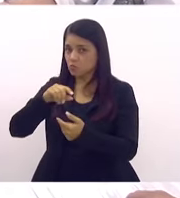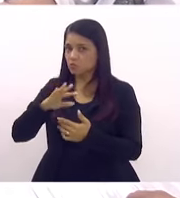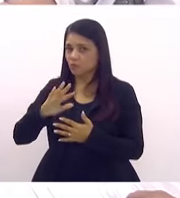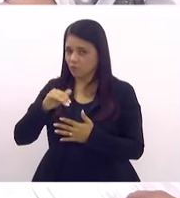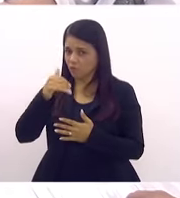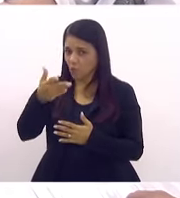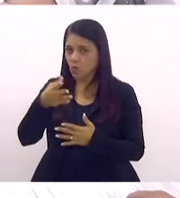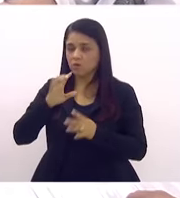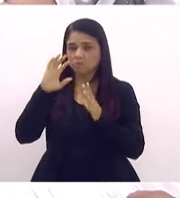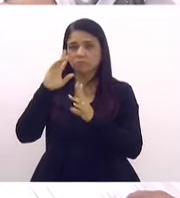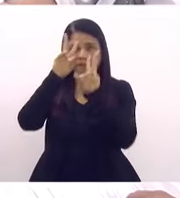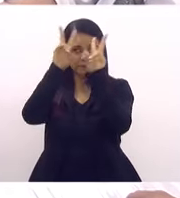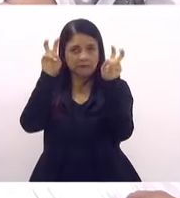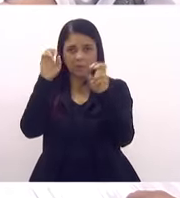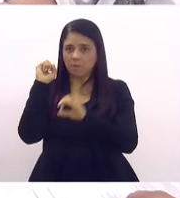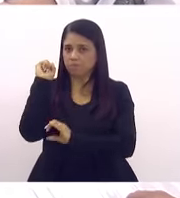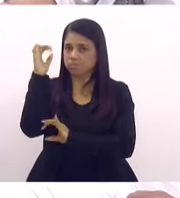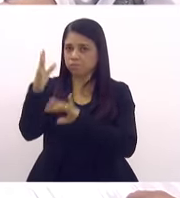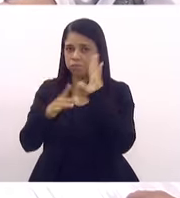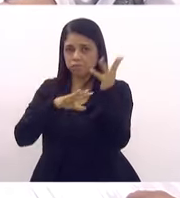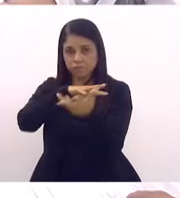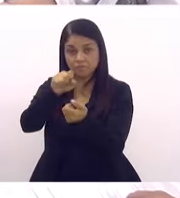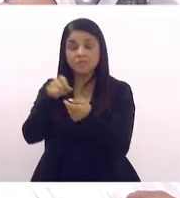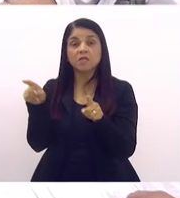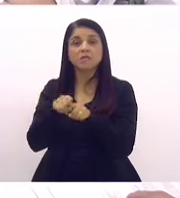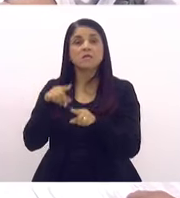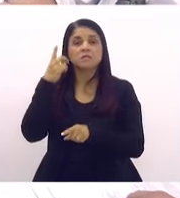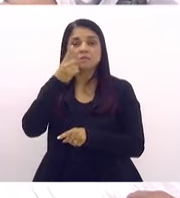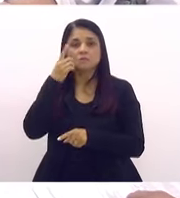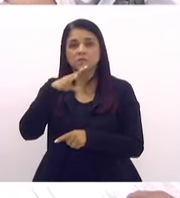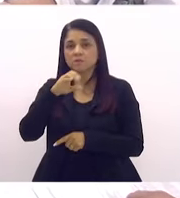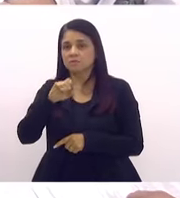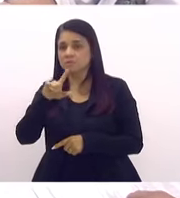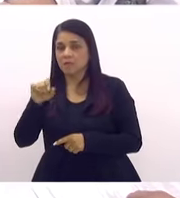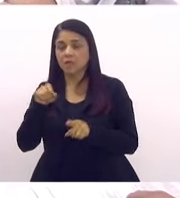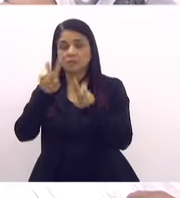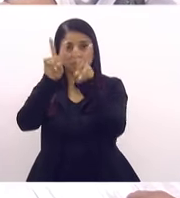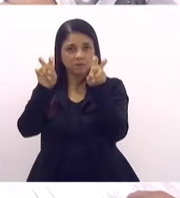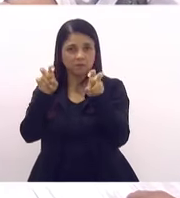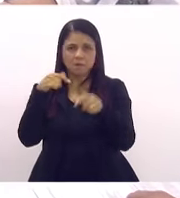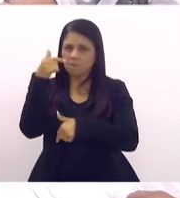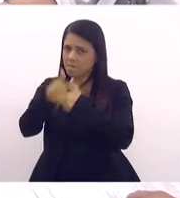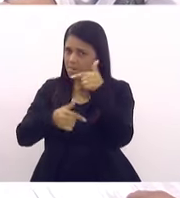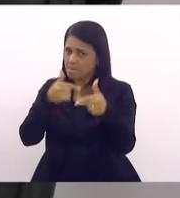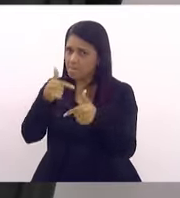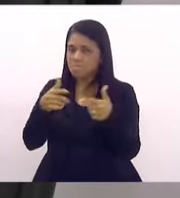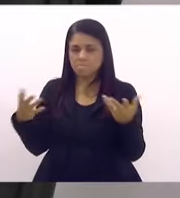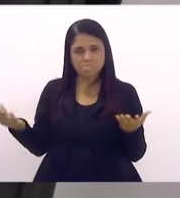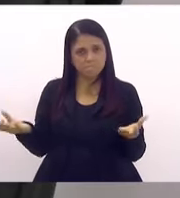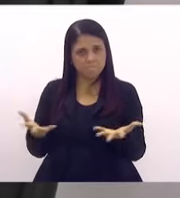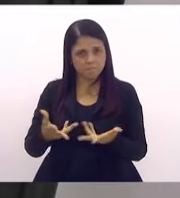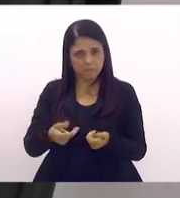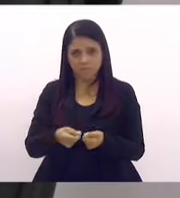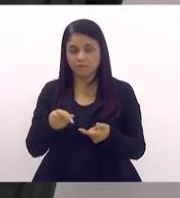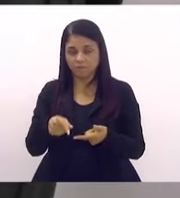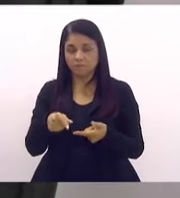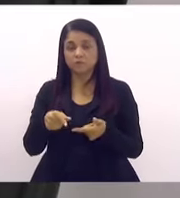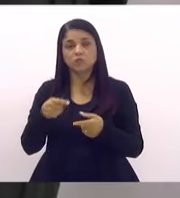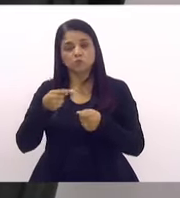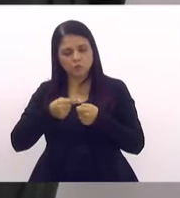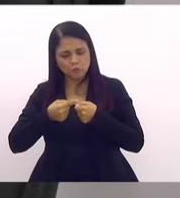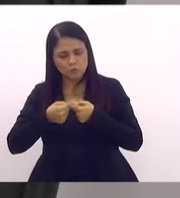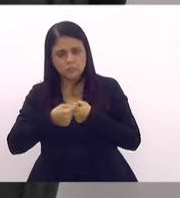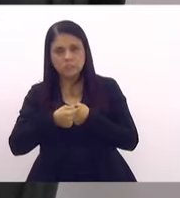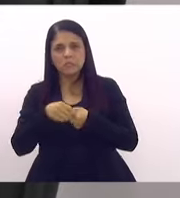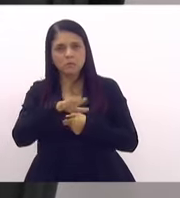tema, e a deputada Célia tem feito um grande trabalho também com a temática, até por conta do município, da região que